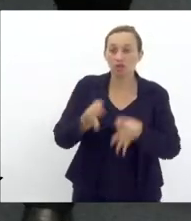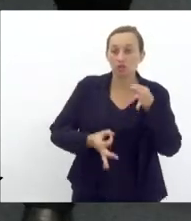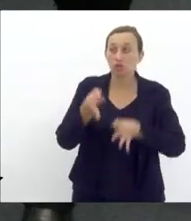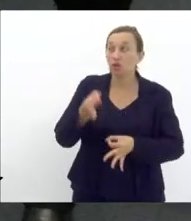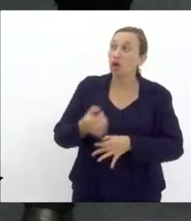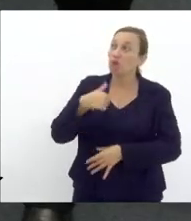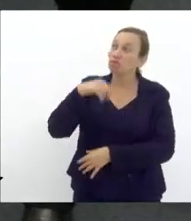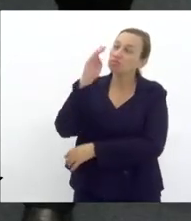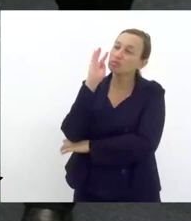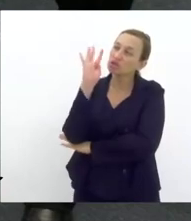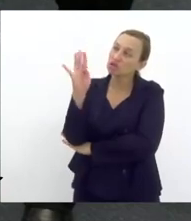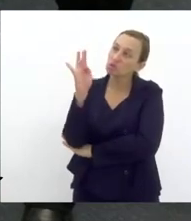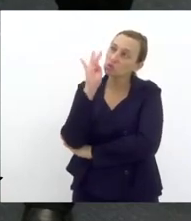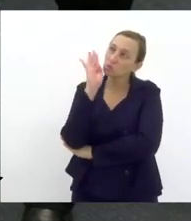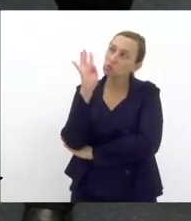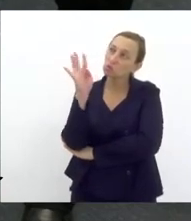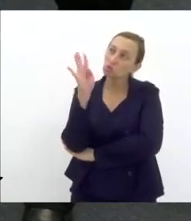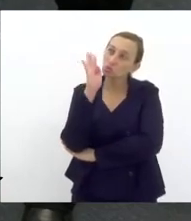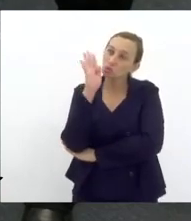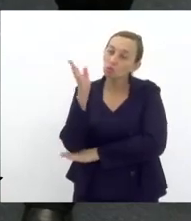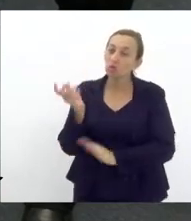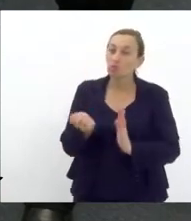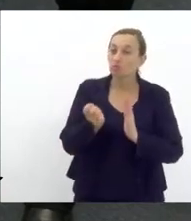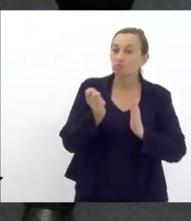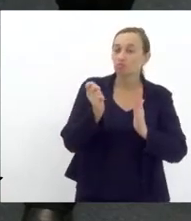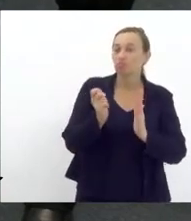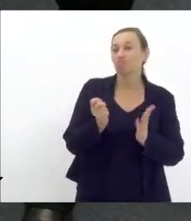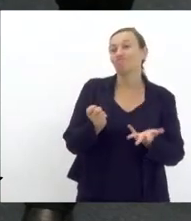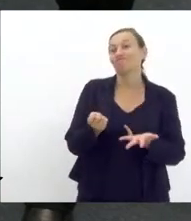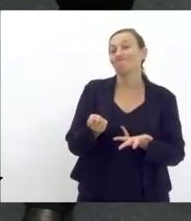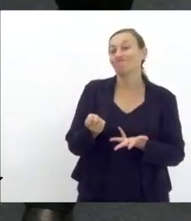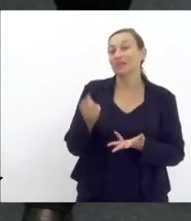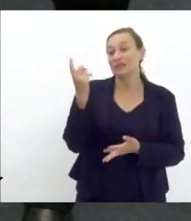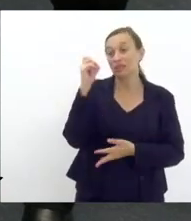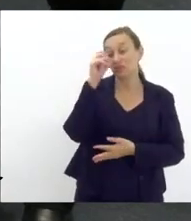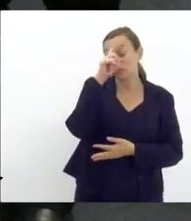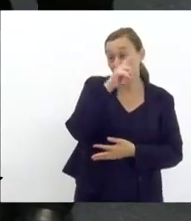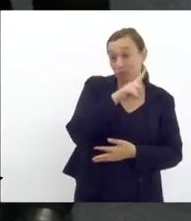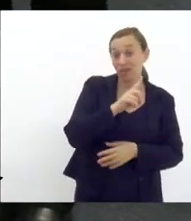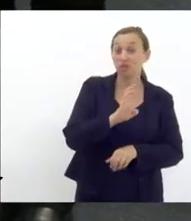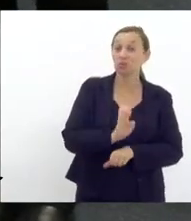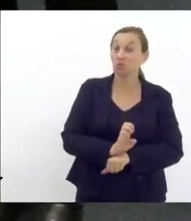imaginando a burocracia do Estado